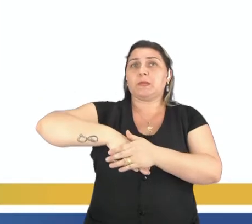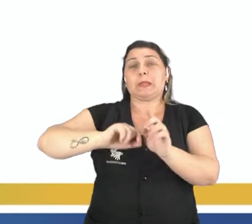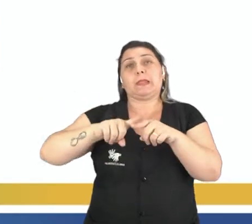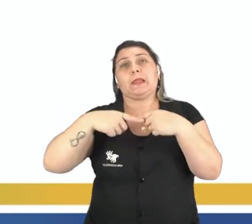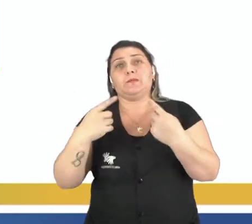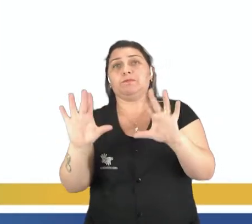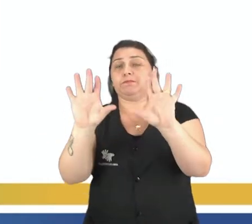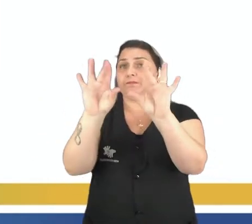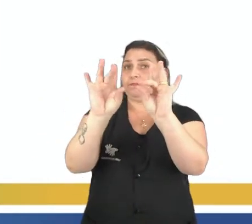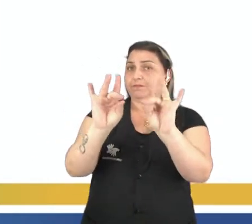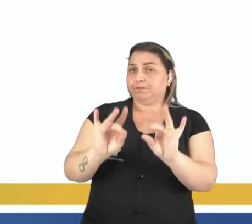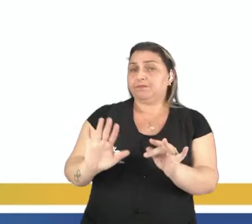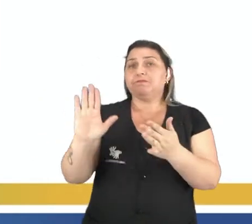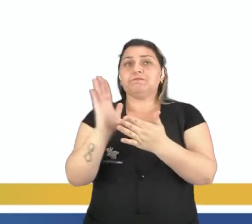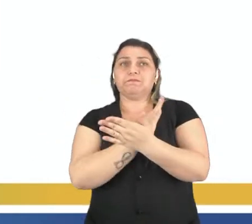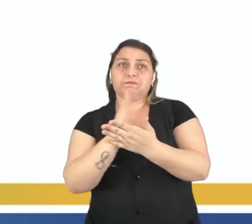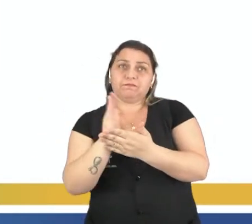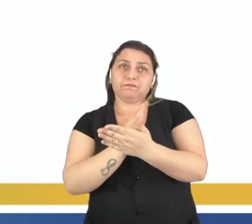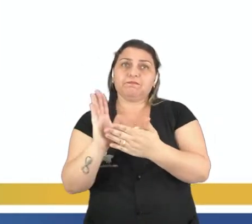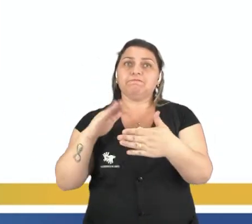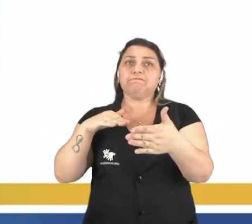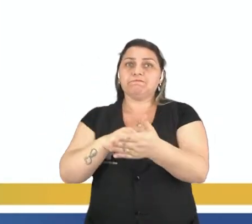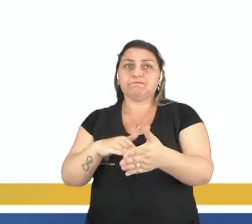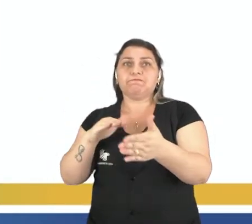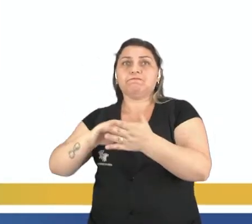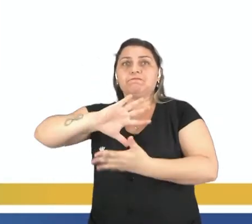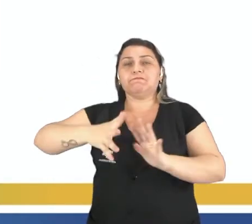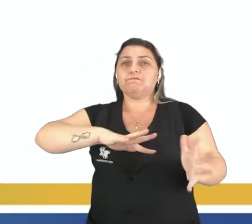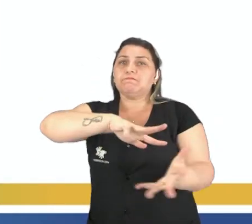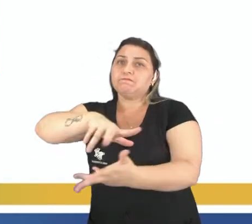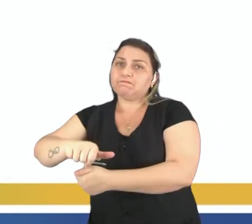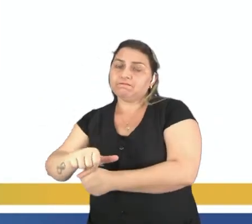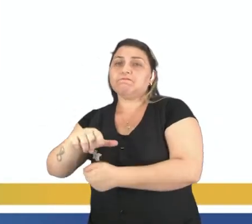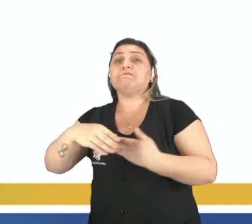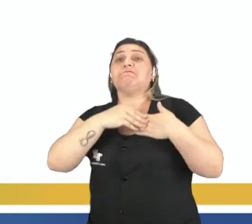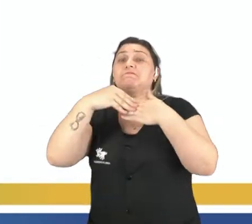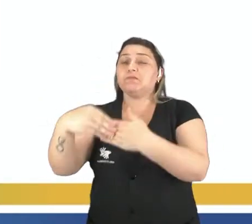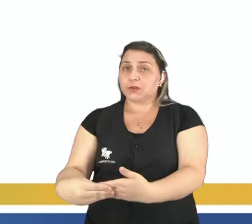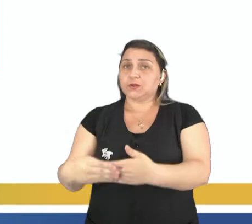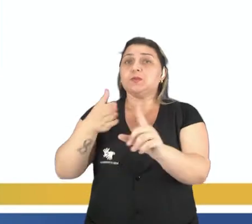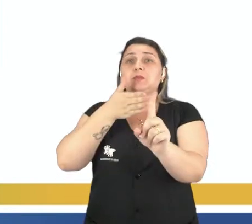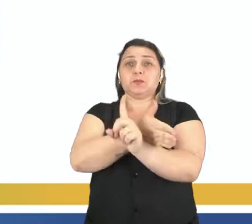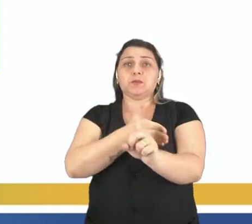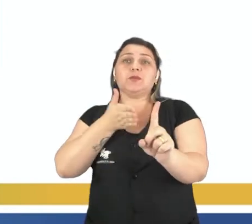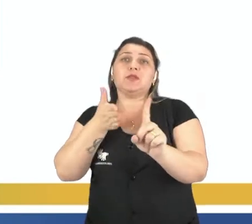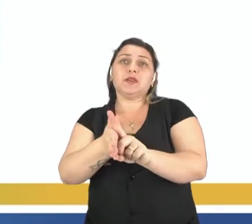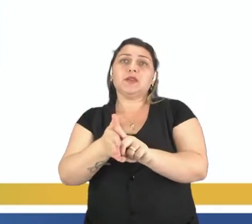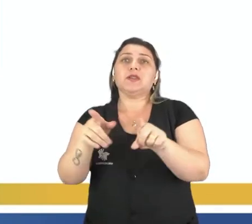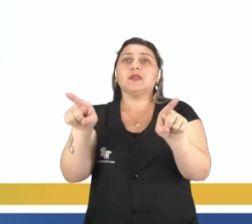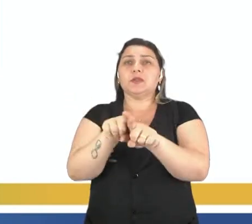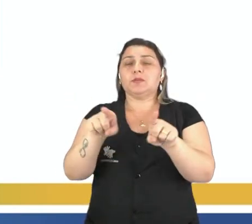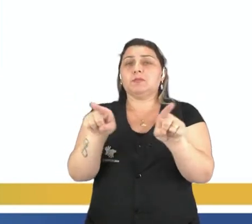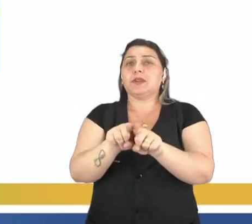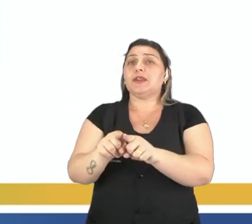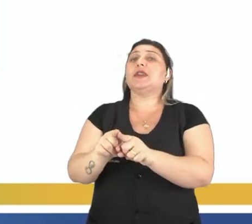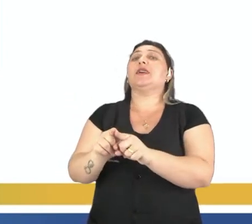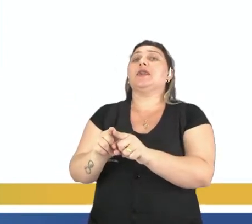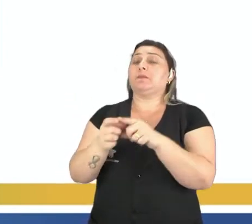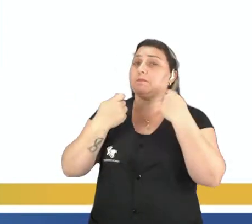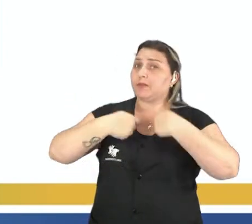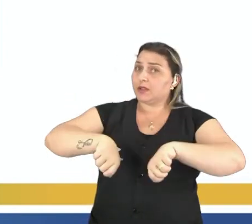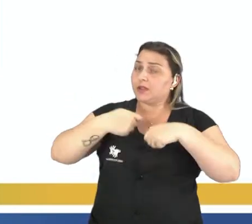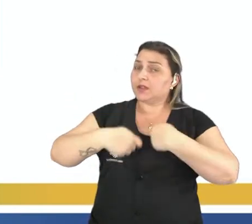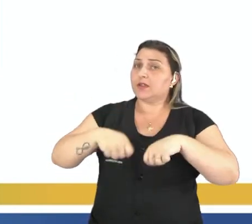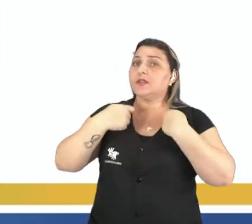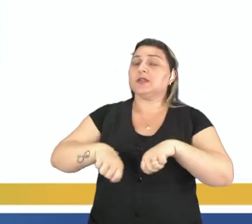mas dando detalhes de alguns impactos que a pandemia está causando a essa modalidade, tanto no que se refere à